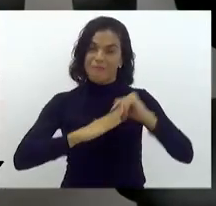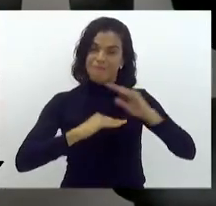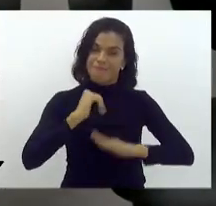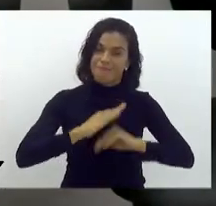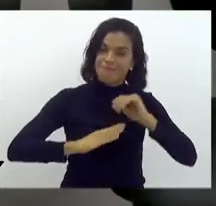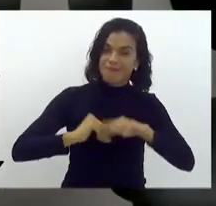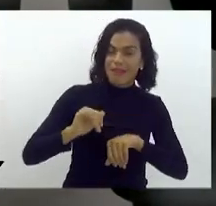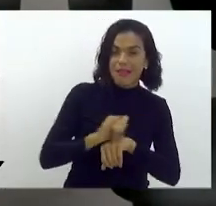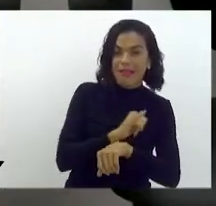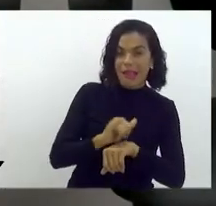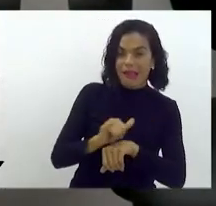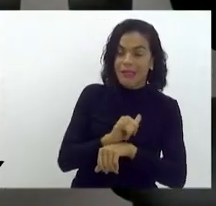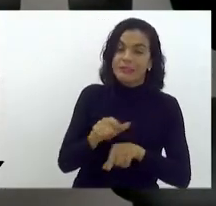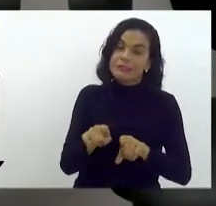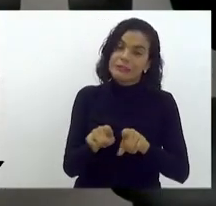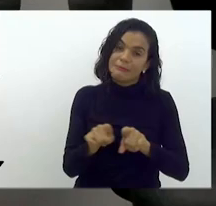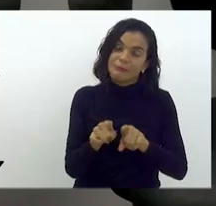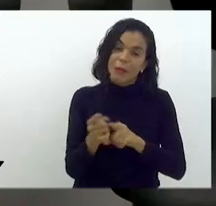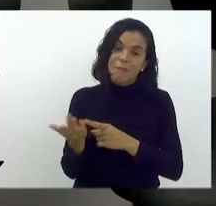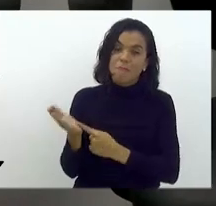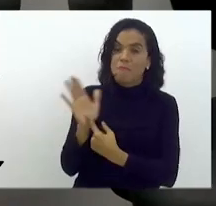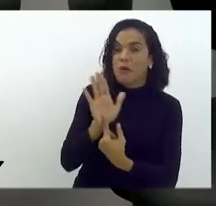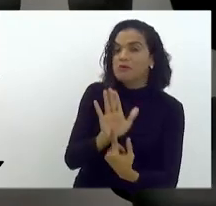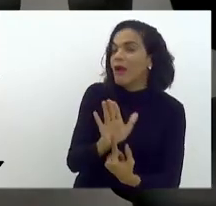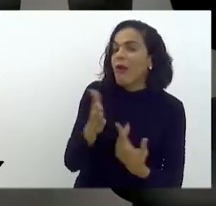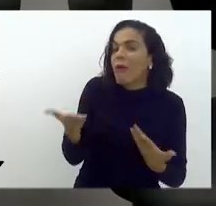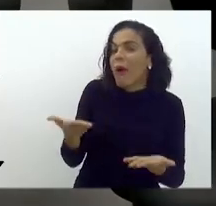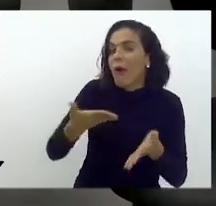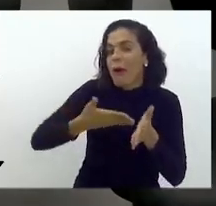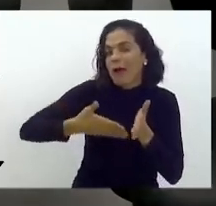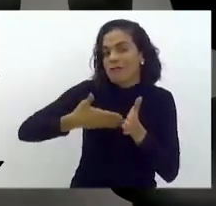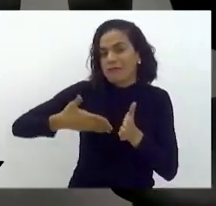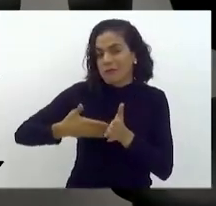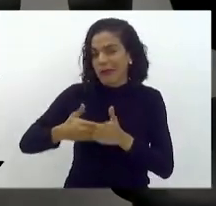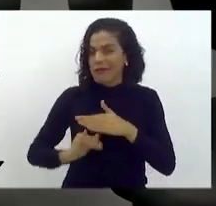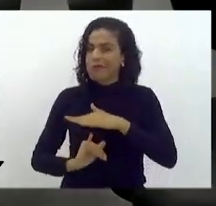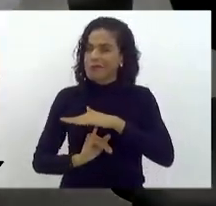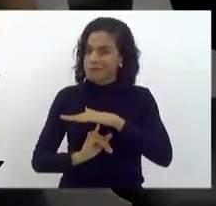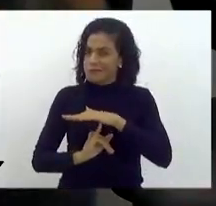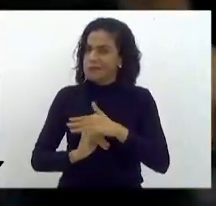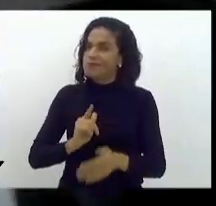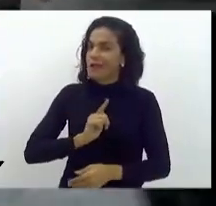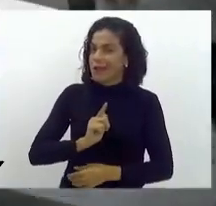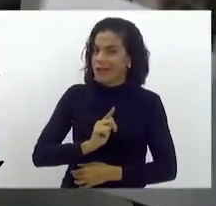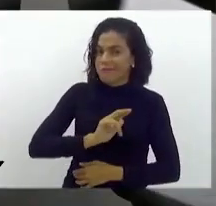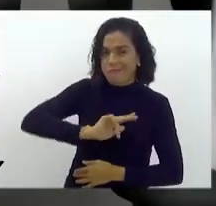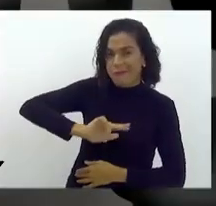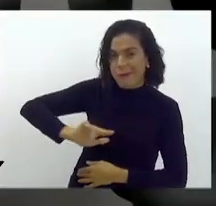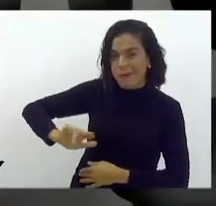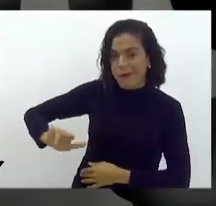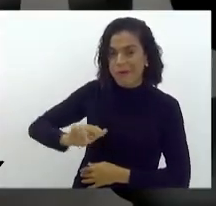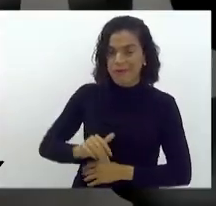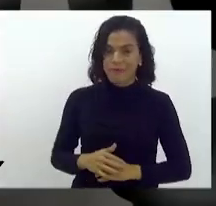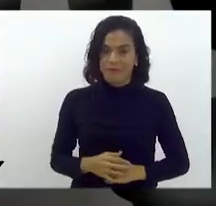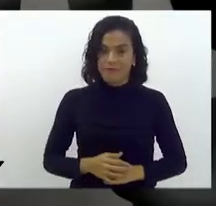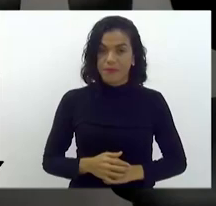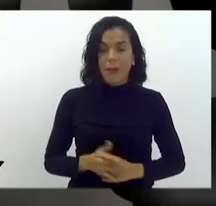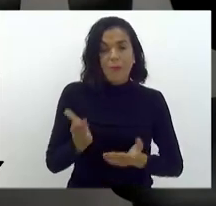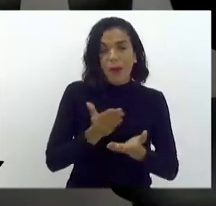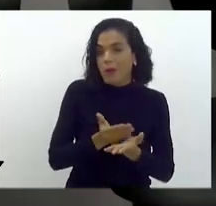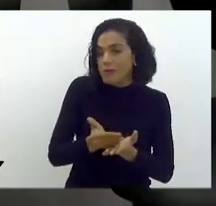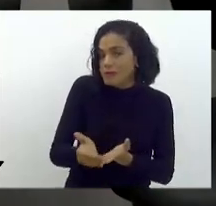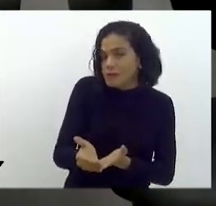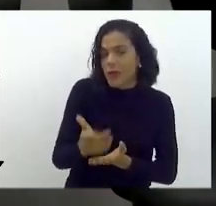expor infelizmente as nossas dificuldades no instituto o inicialmente